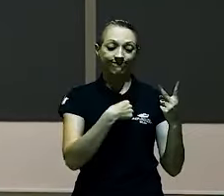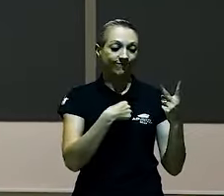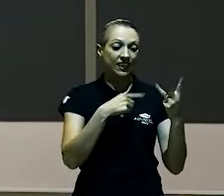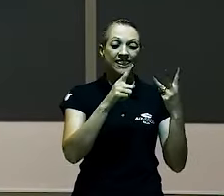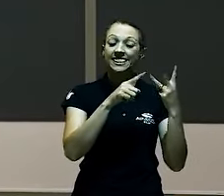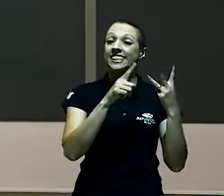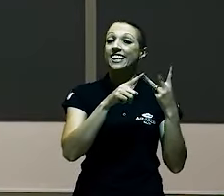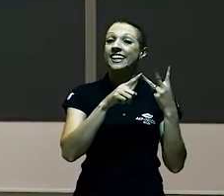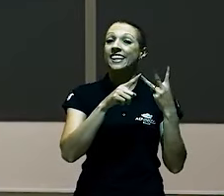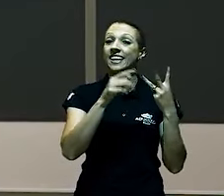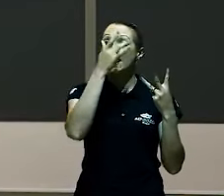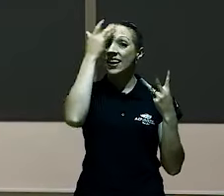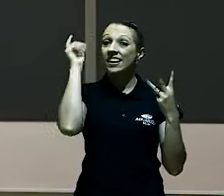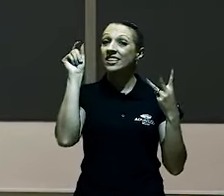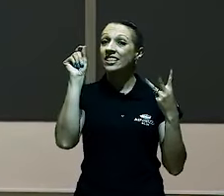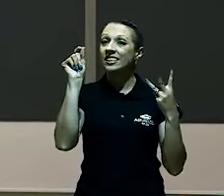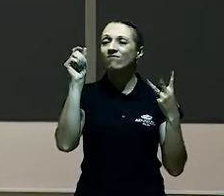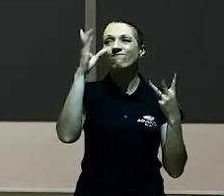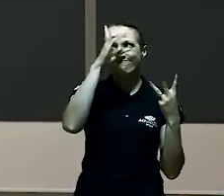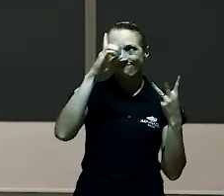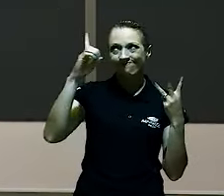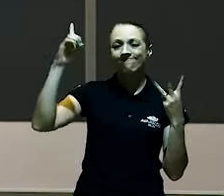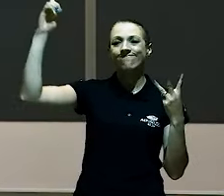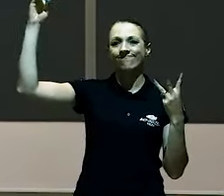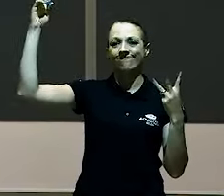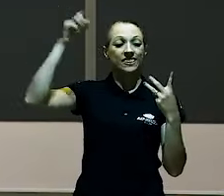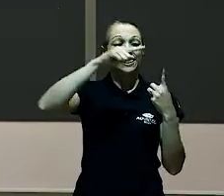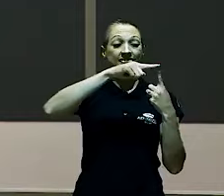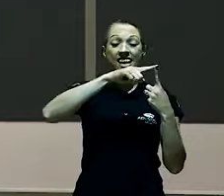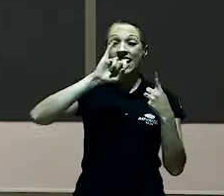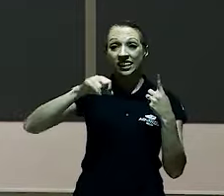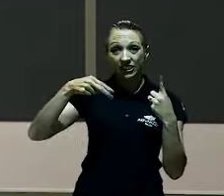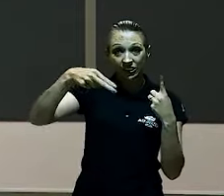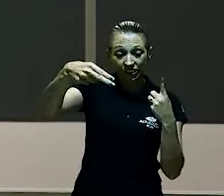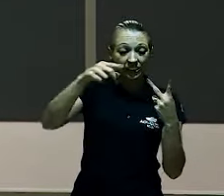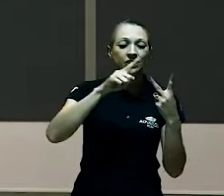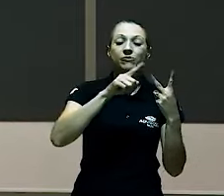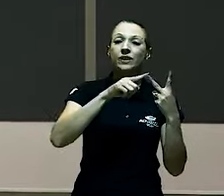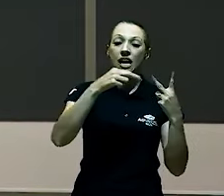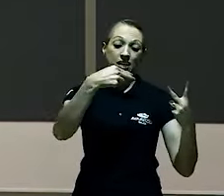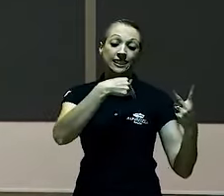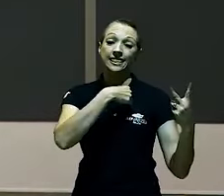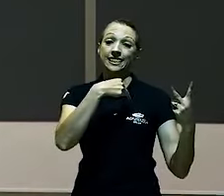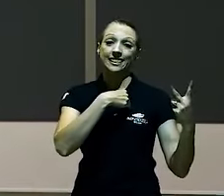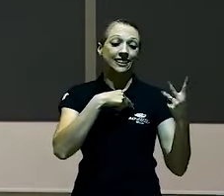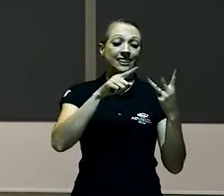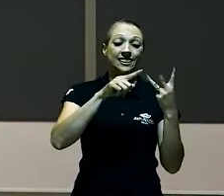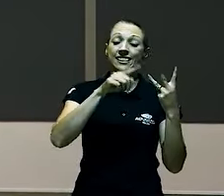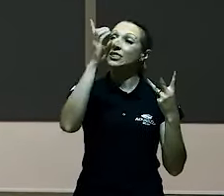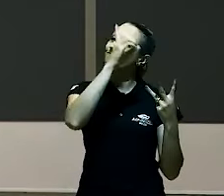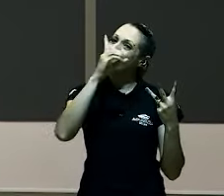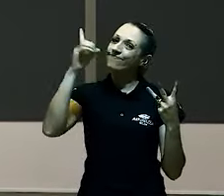Deus. Aleluia! O Senhor das nações. Em um contexto diferente, porque no Antigo